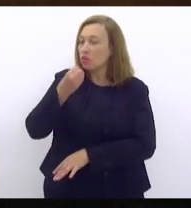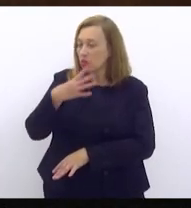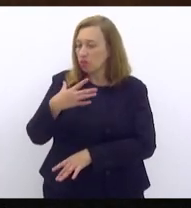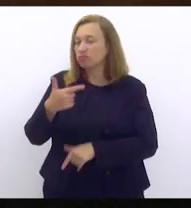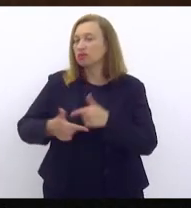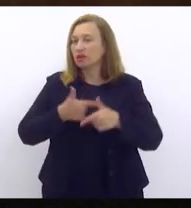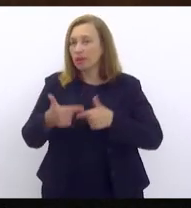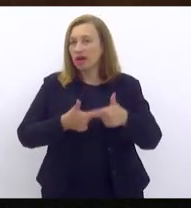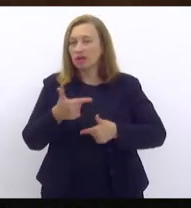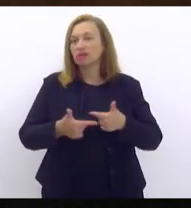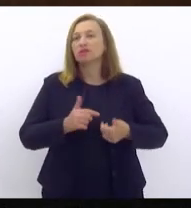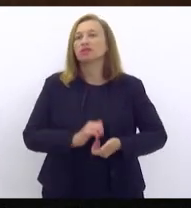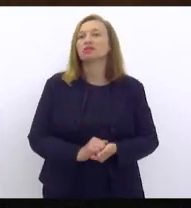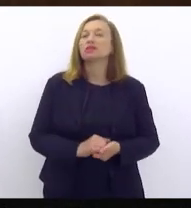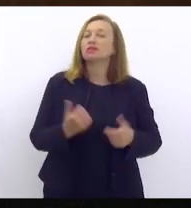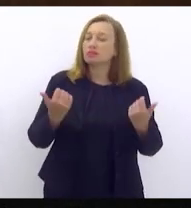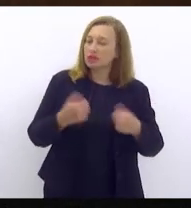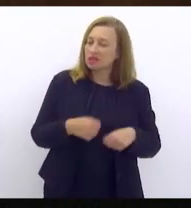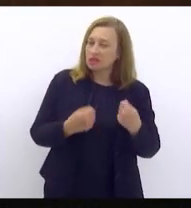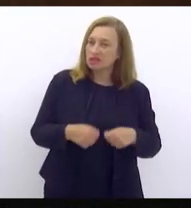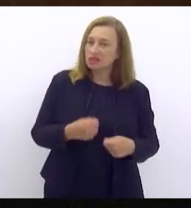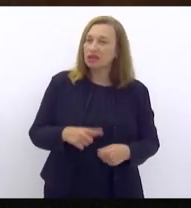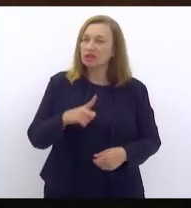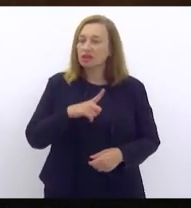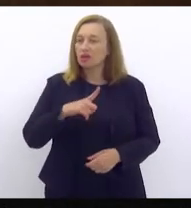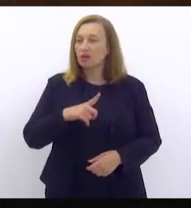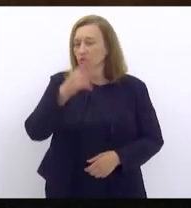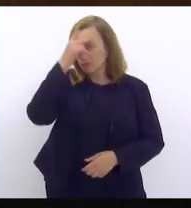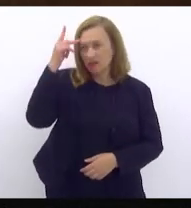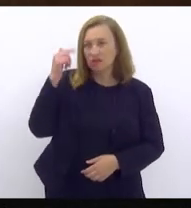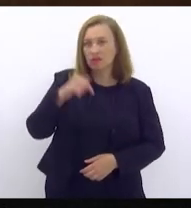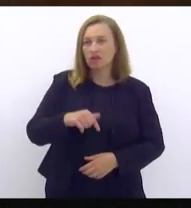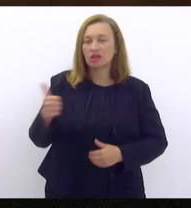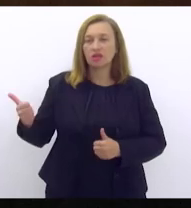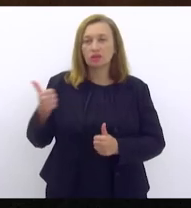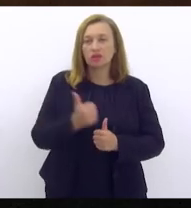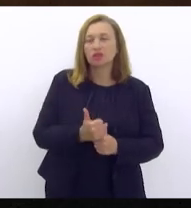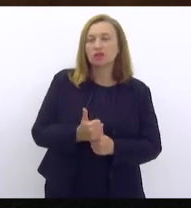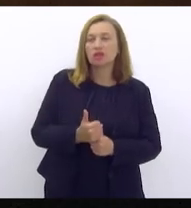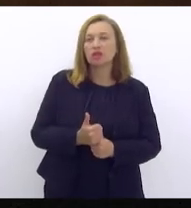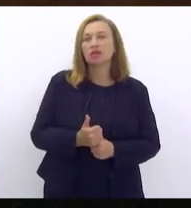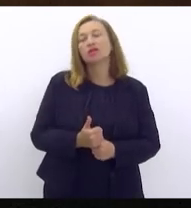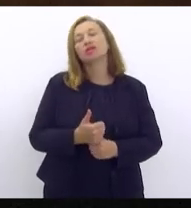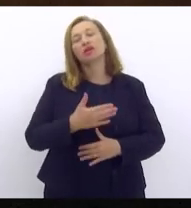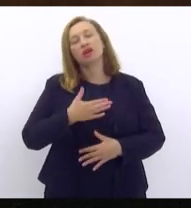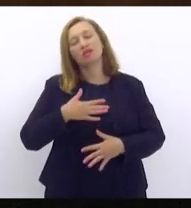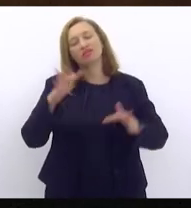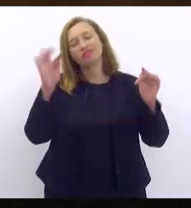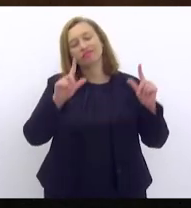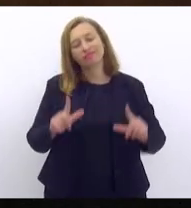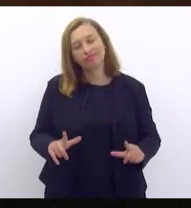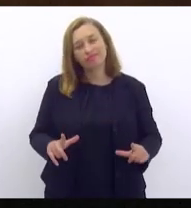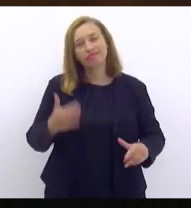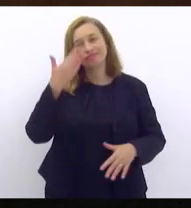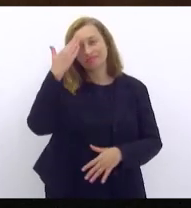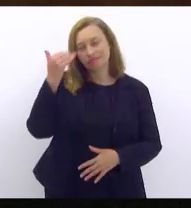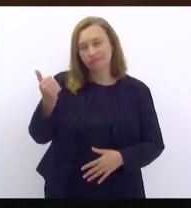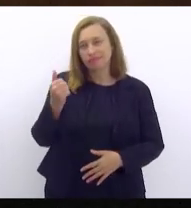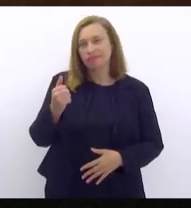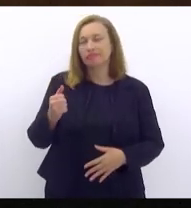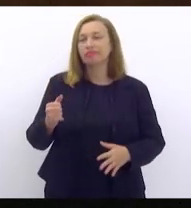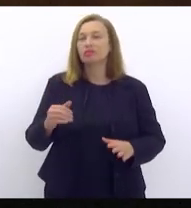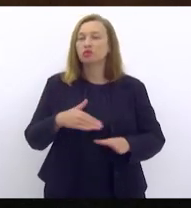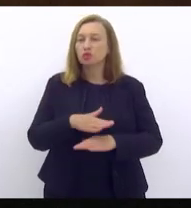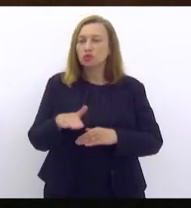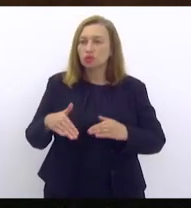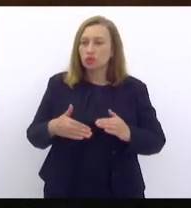um excelente trabalho, precisava ter uma pessoa aqui no seu lugar e Fico muito satisfeito de saber que, de forma